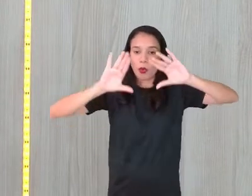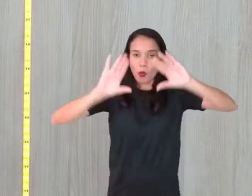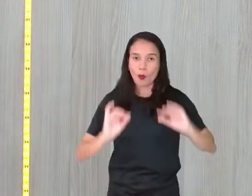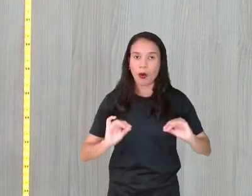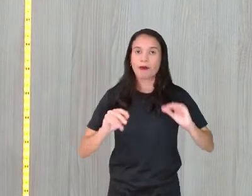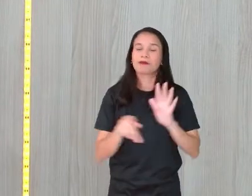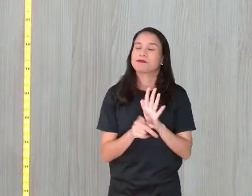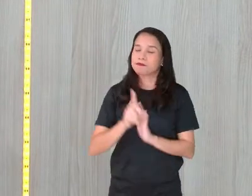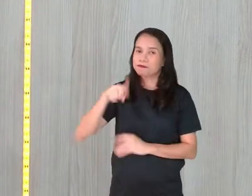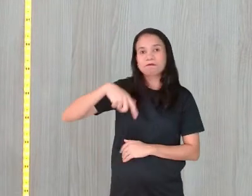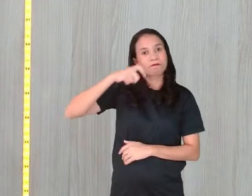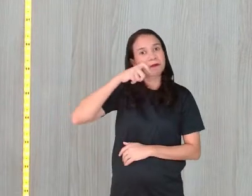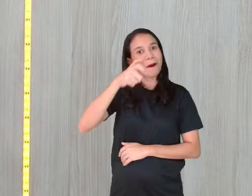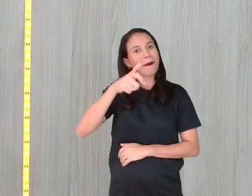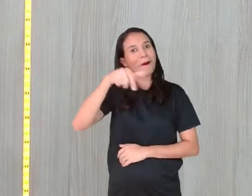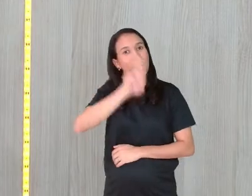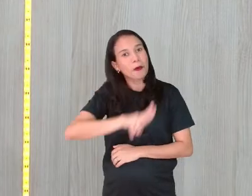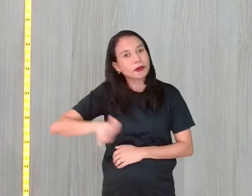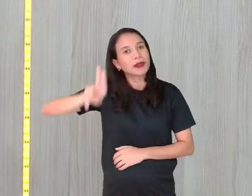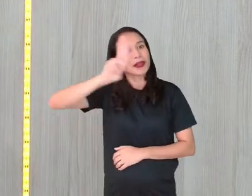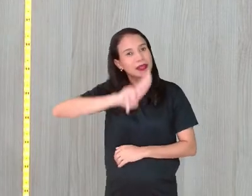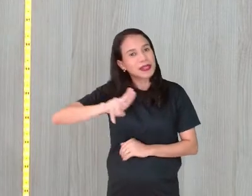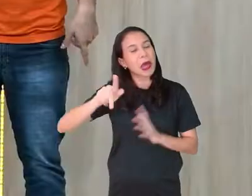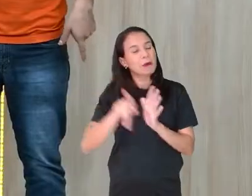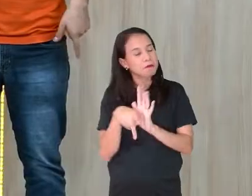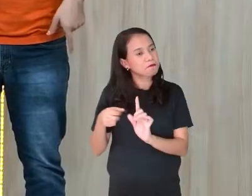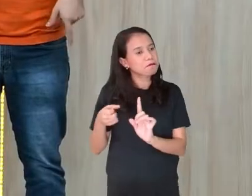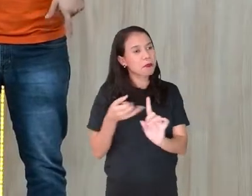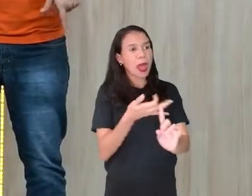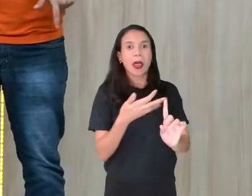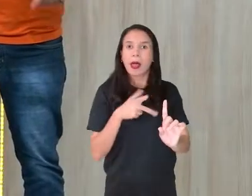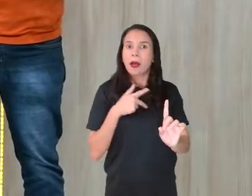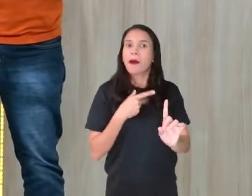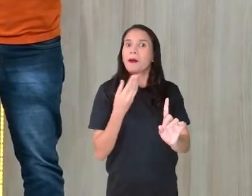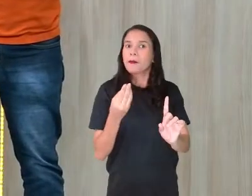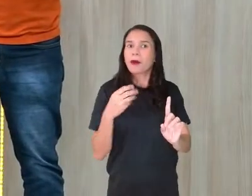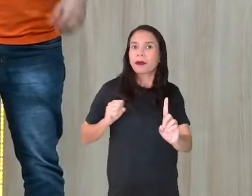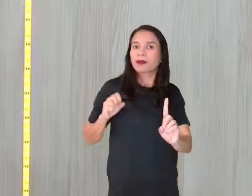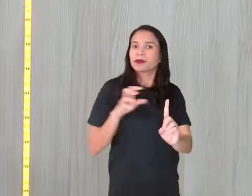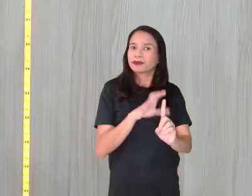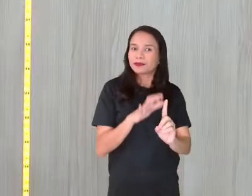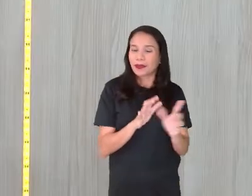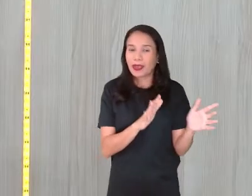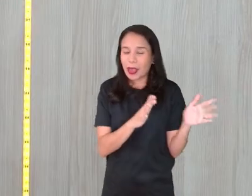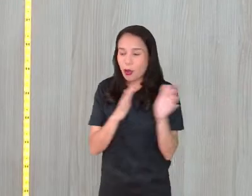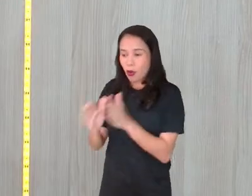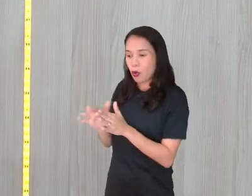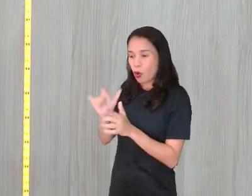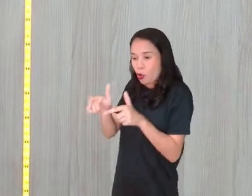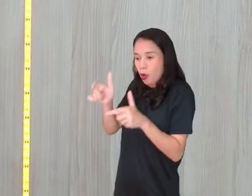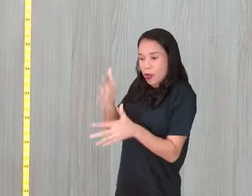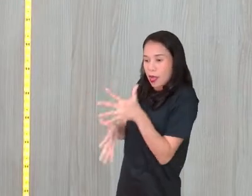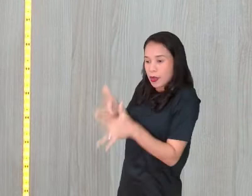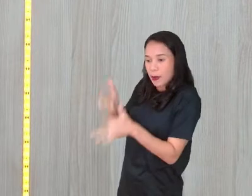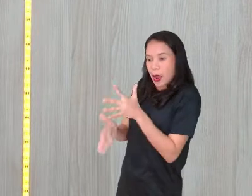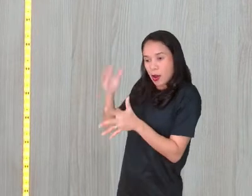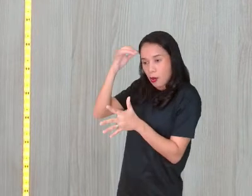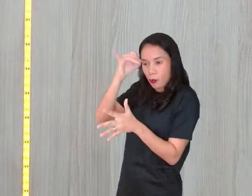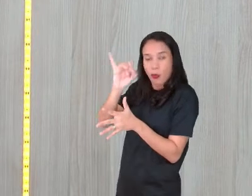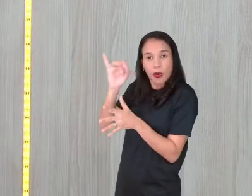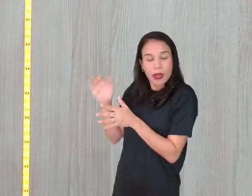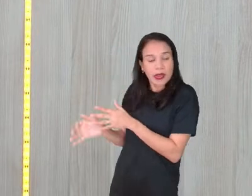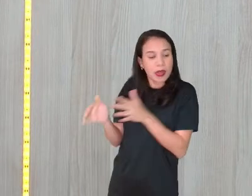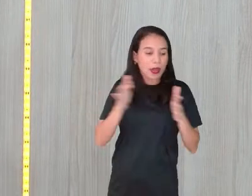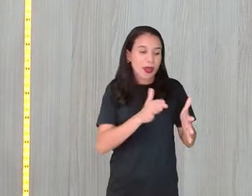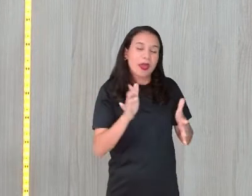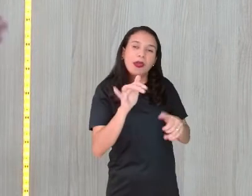solo. Vê que interessante, olha aí, né? Utilizando ao favor, isso, né? Enquanto em alguns lugares ele prejudica, a turma tem encontrado